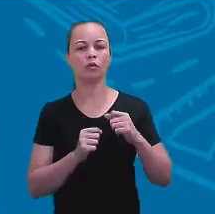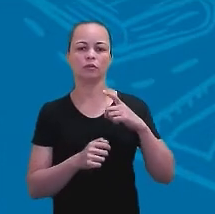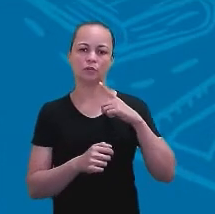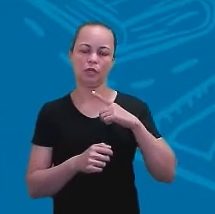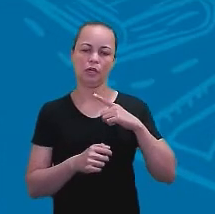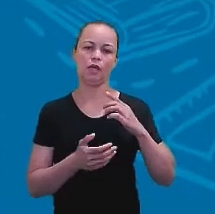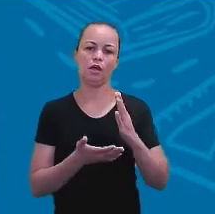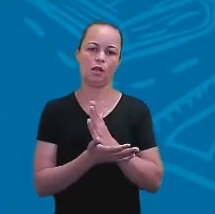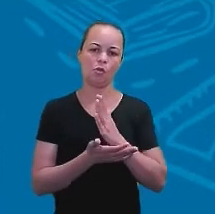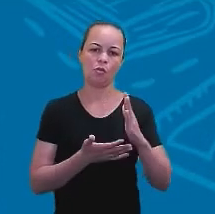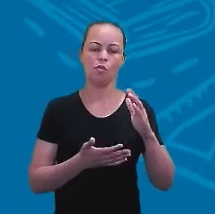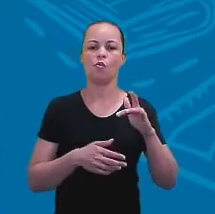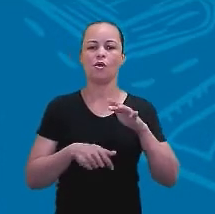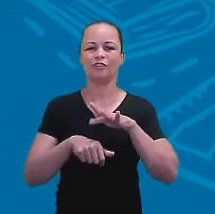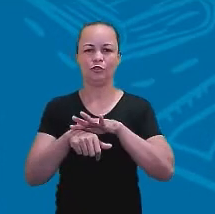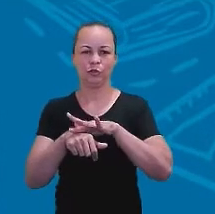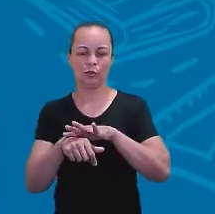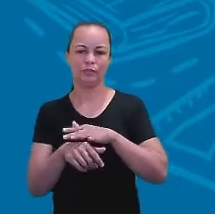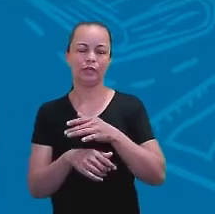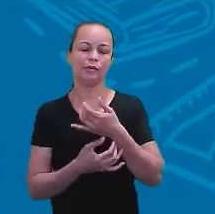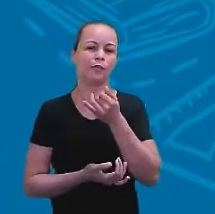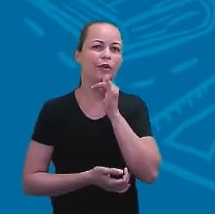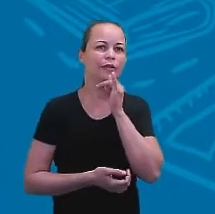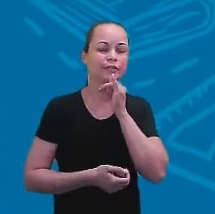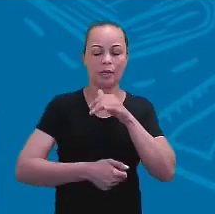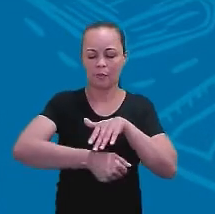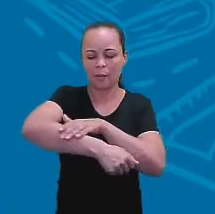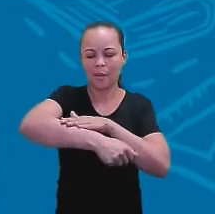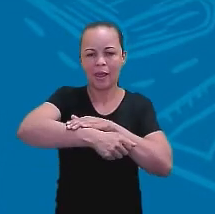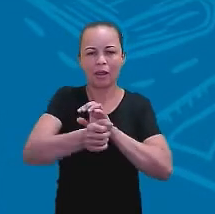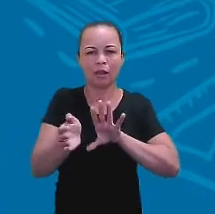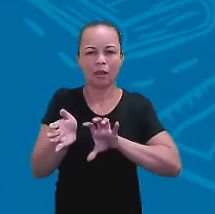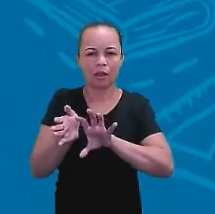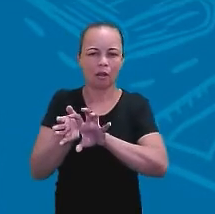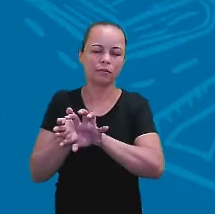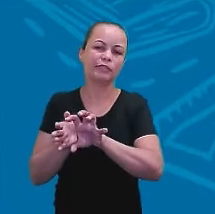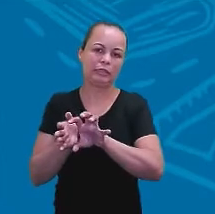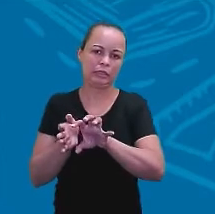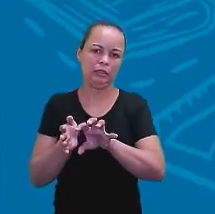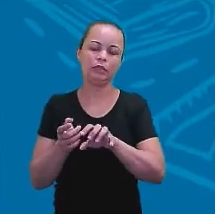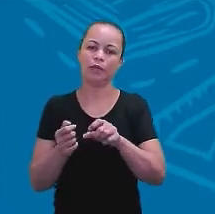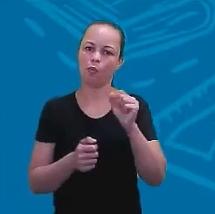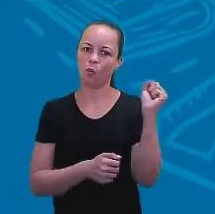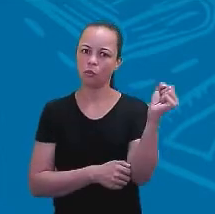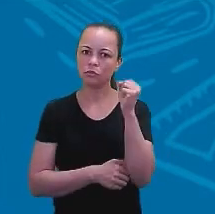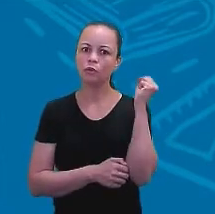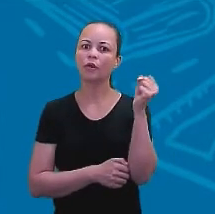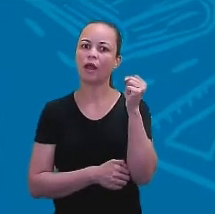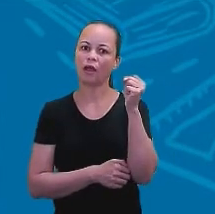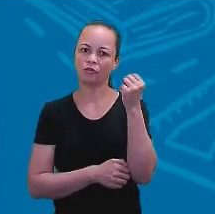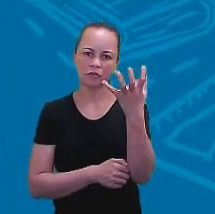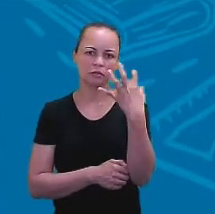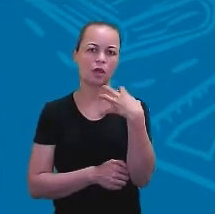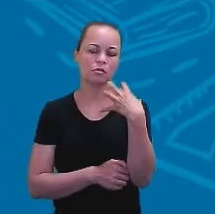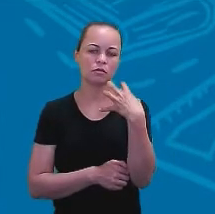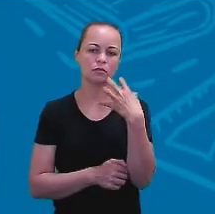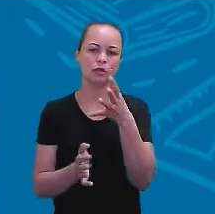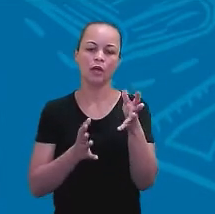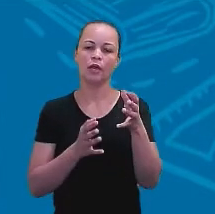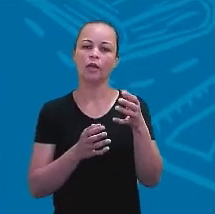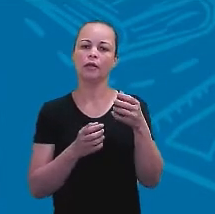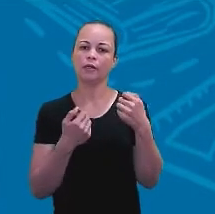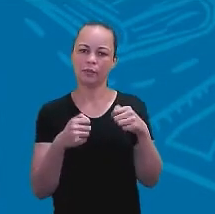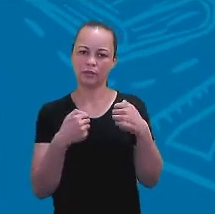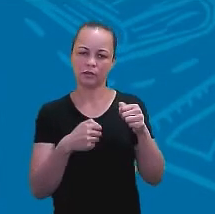algumas doenças, tá certo? Como, por exemplo, o câncer de pele, tá certo? Que é uma doença muito grave, muito séria e que a gente acaba